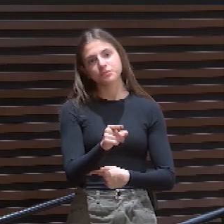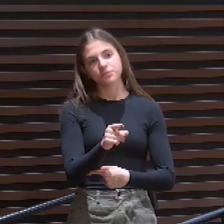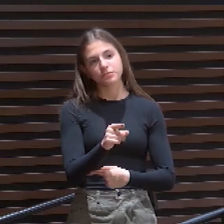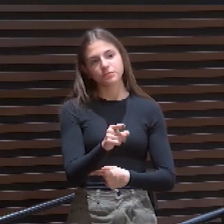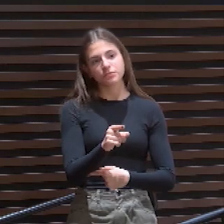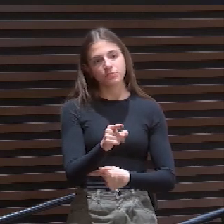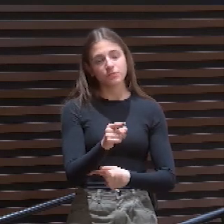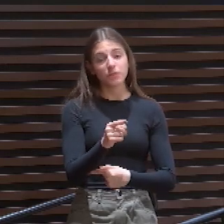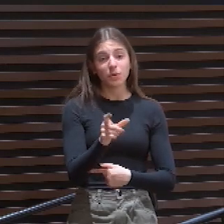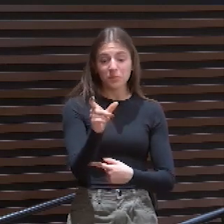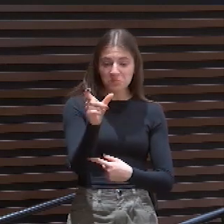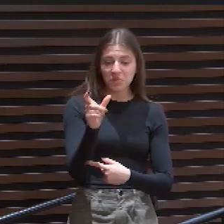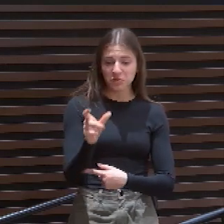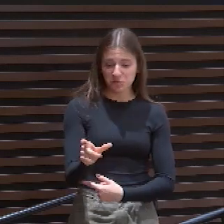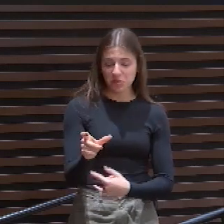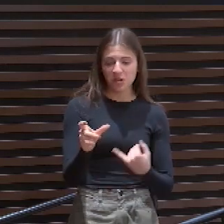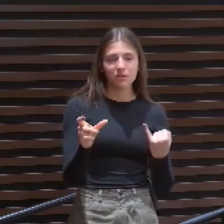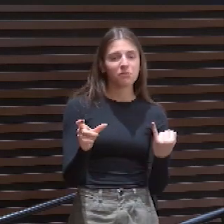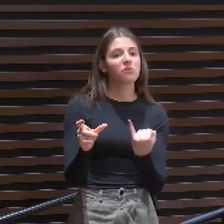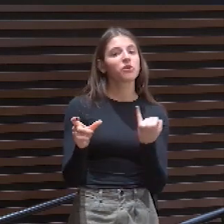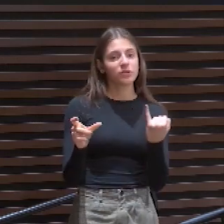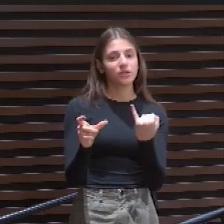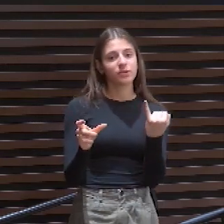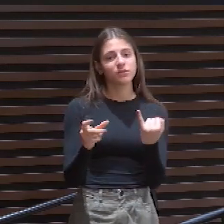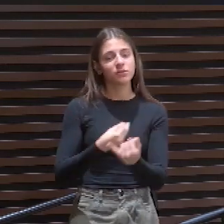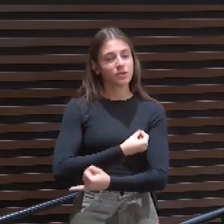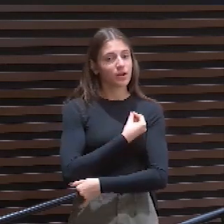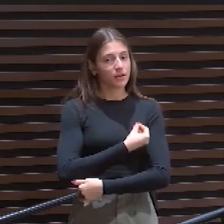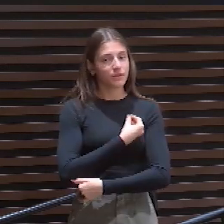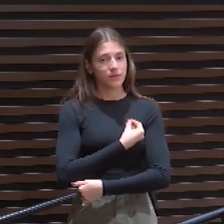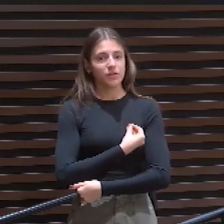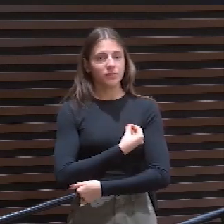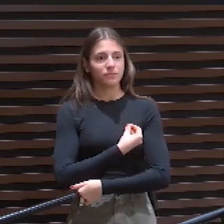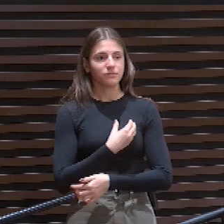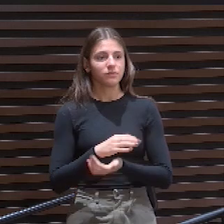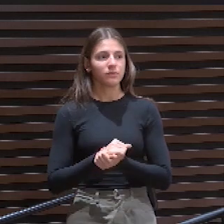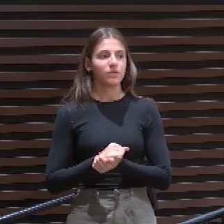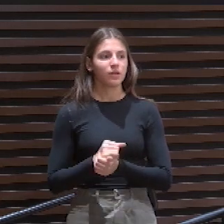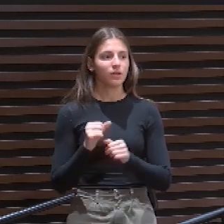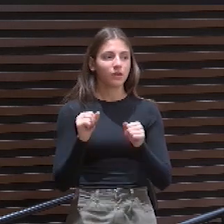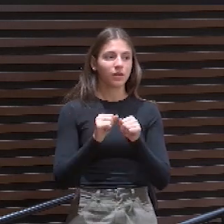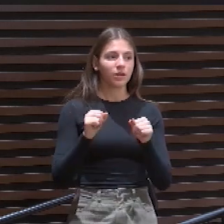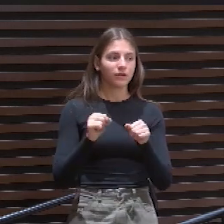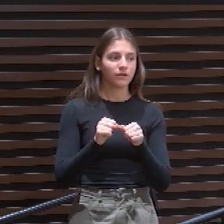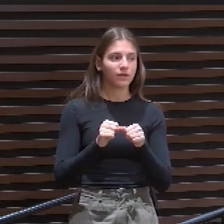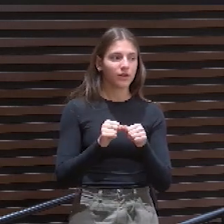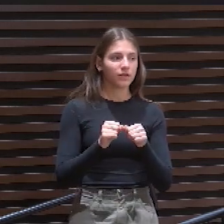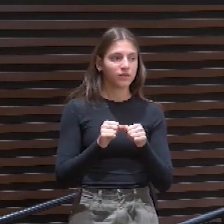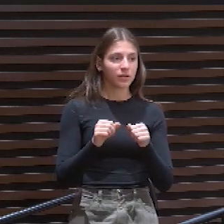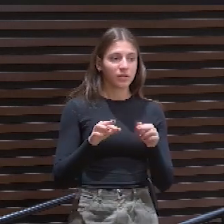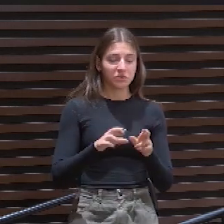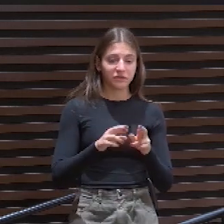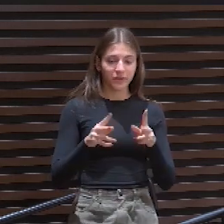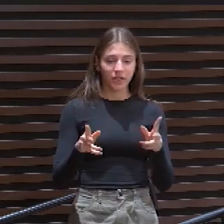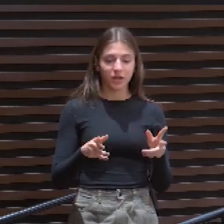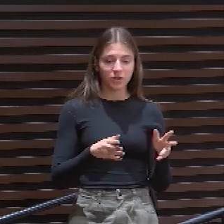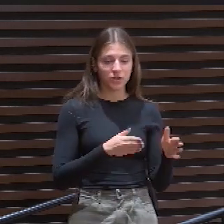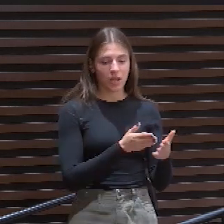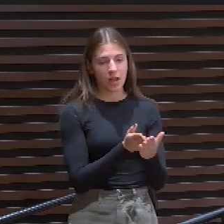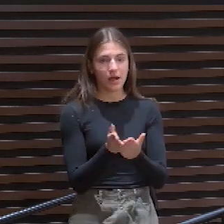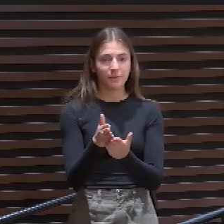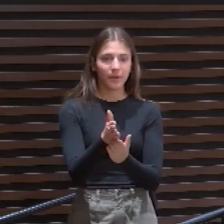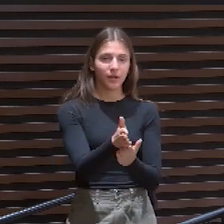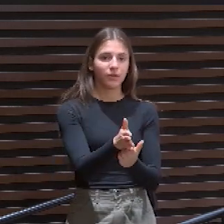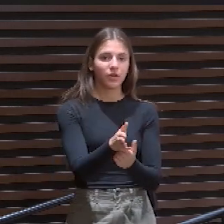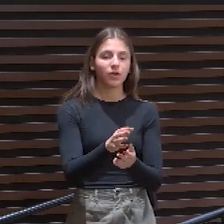alguém valioso na vida desse irmão, que o faça mudar de rumo em determinado assunto. Essa